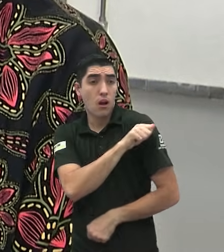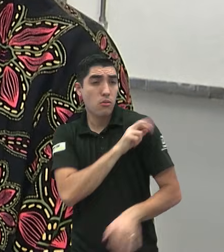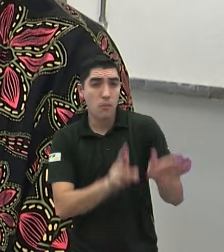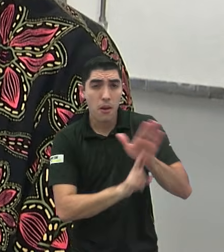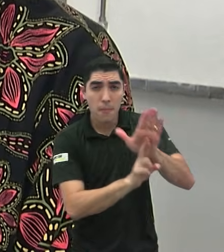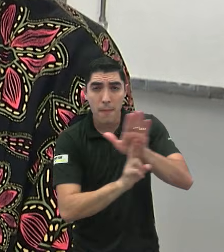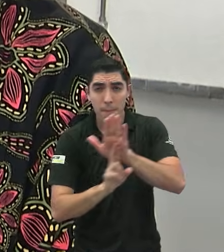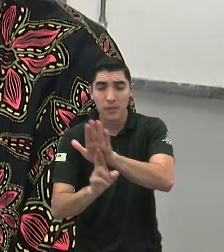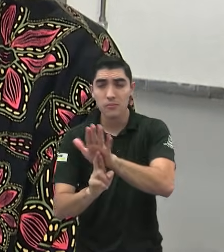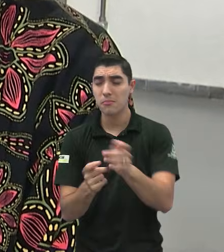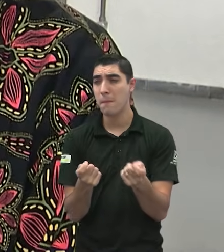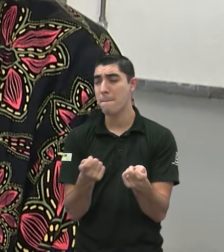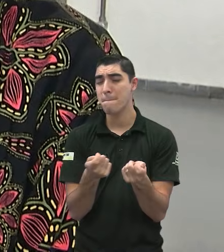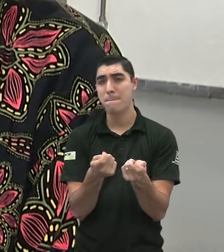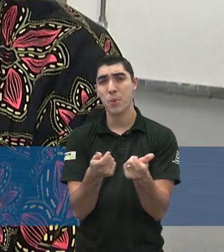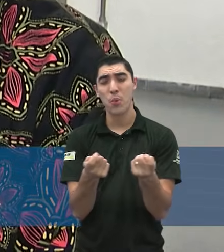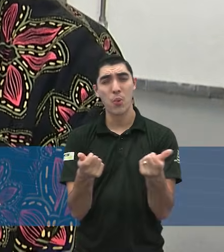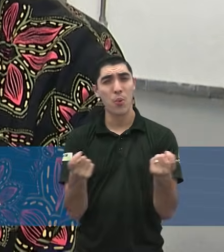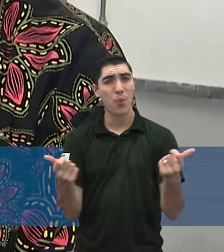eram baixíssimas.